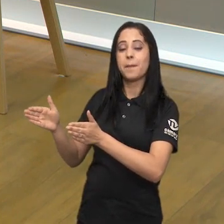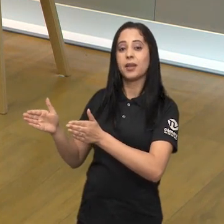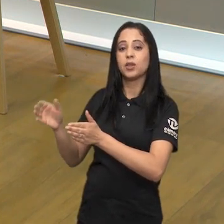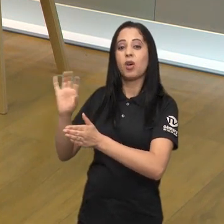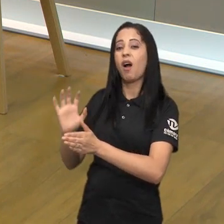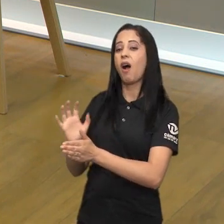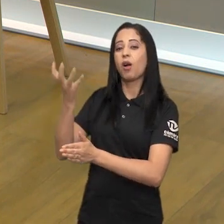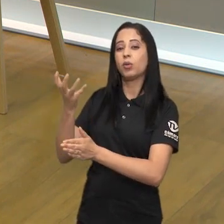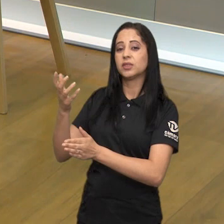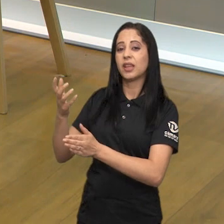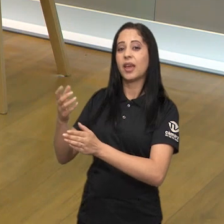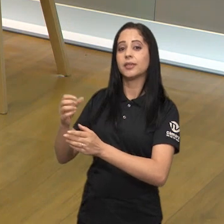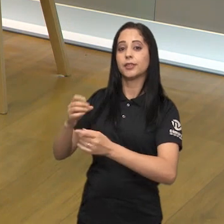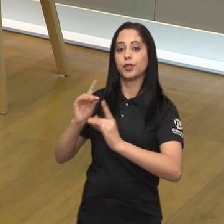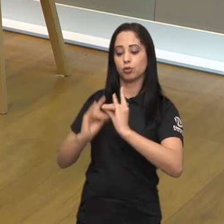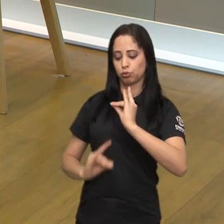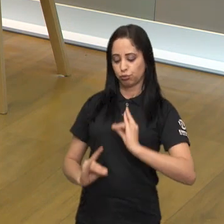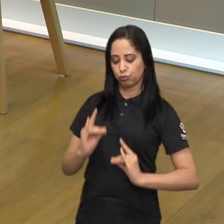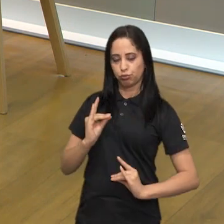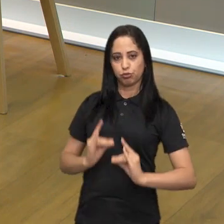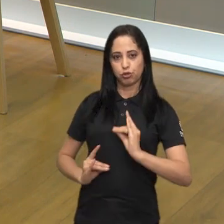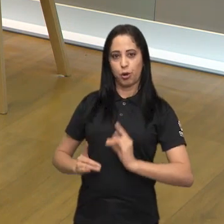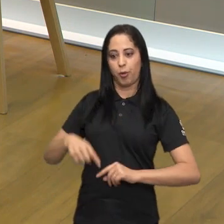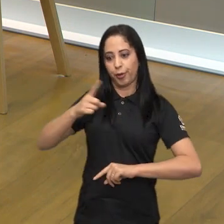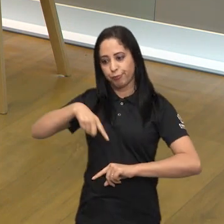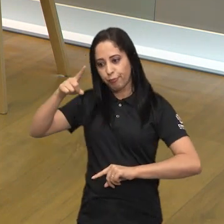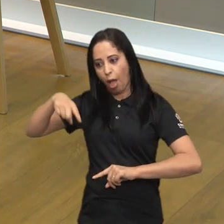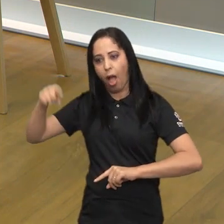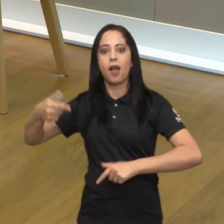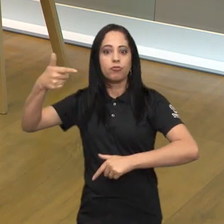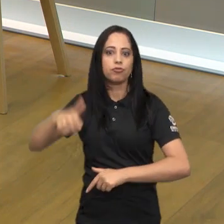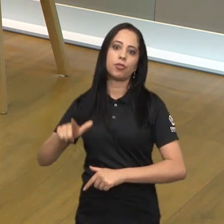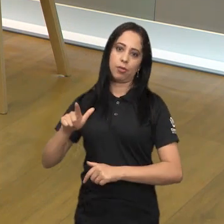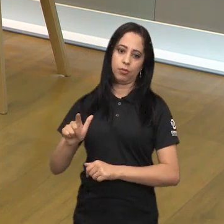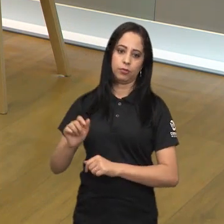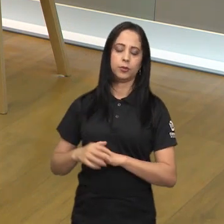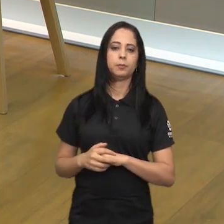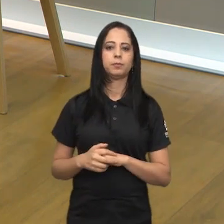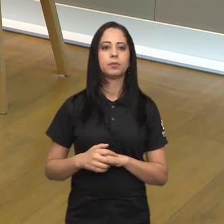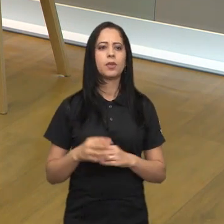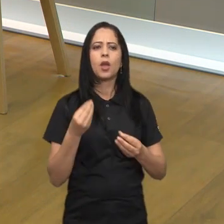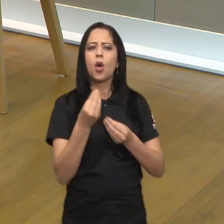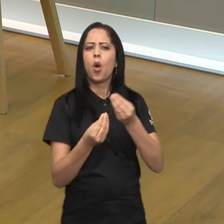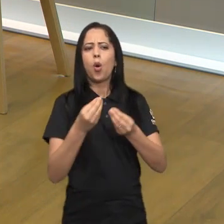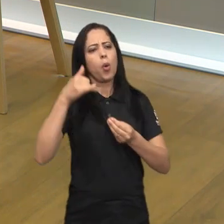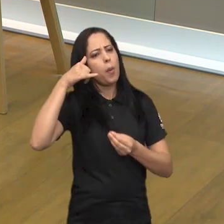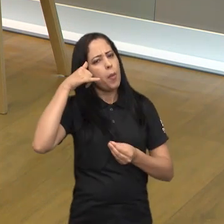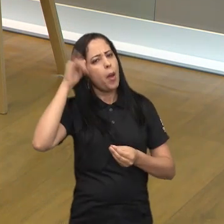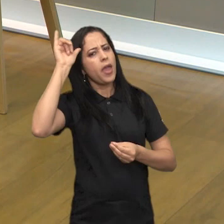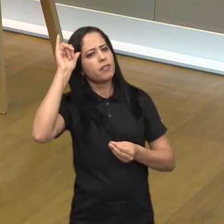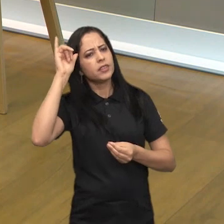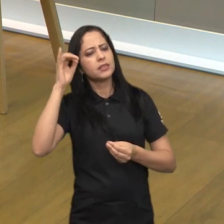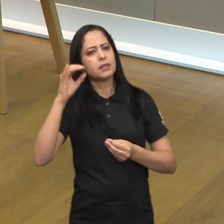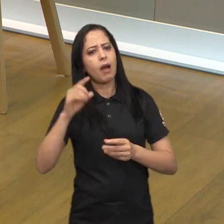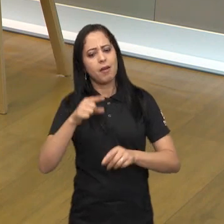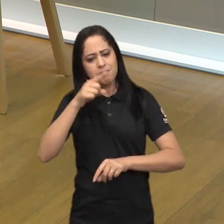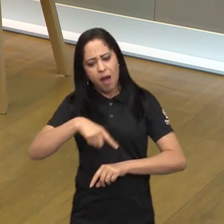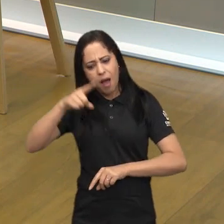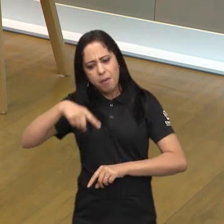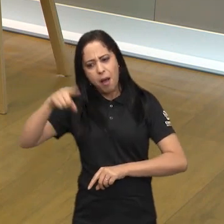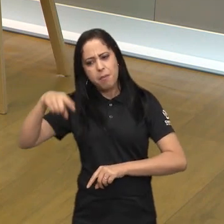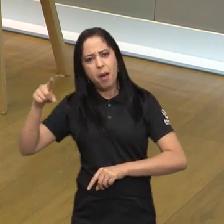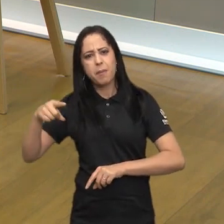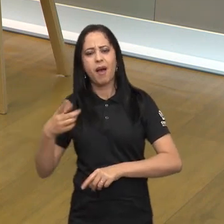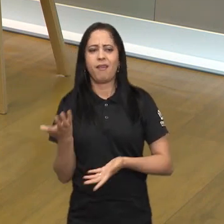Ah, entendi. E existe alguma maneira de prevenir esse desequilíbrio? De repente, alimentação ou, em alguns casos, tem que entrar mesmo